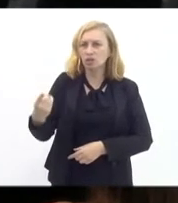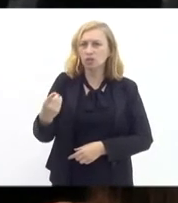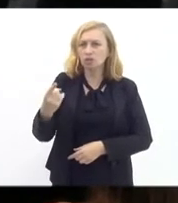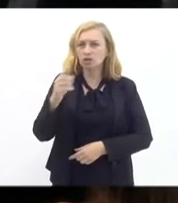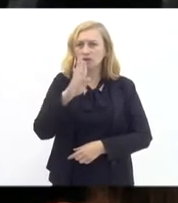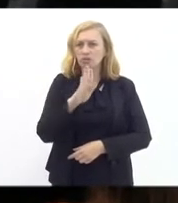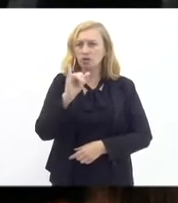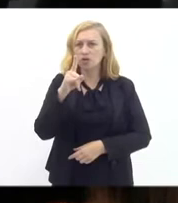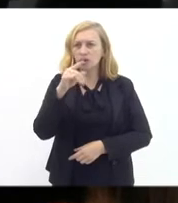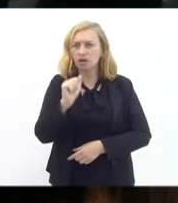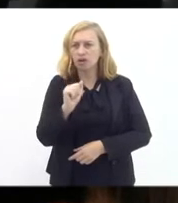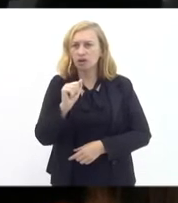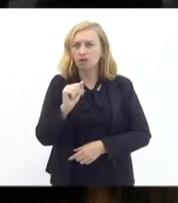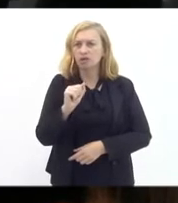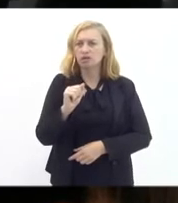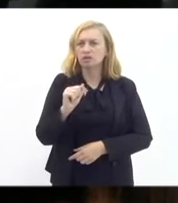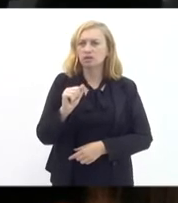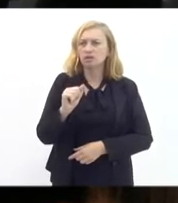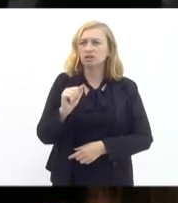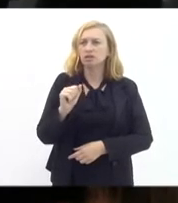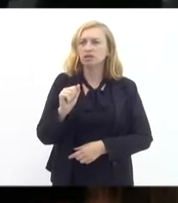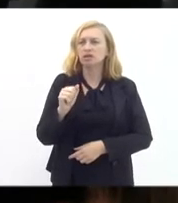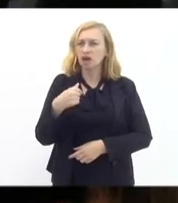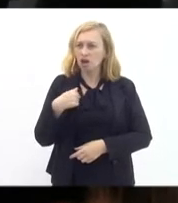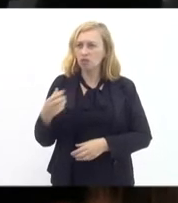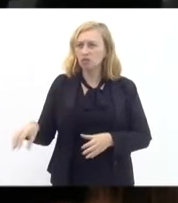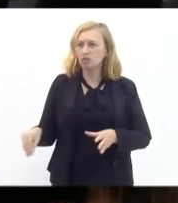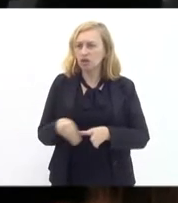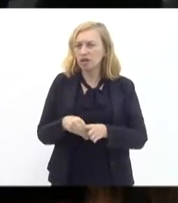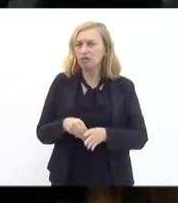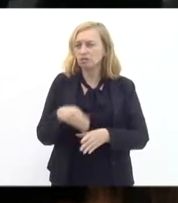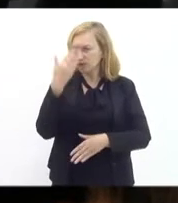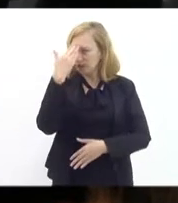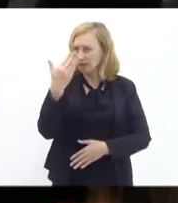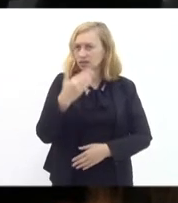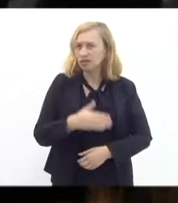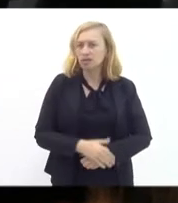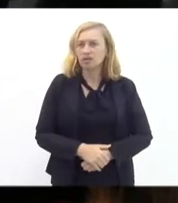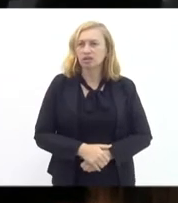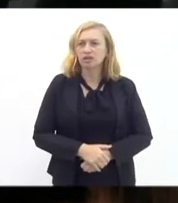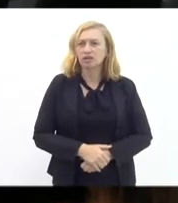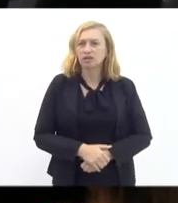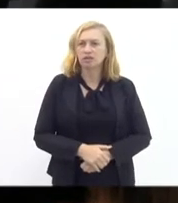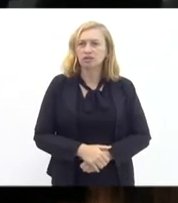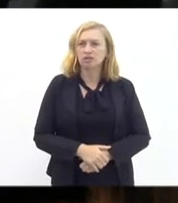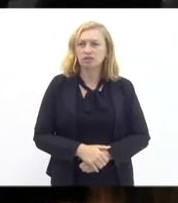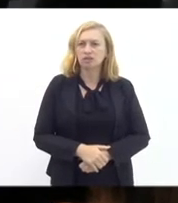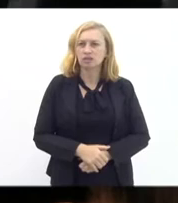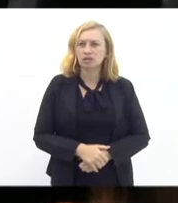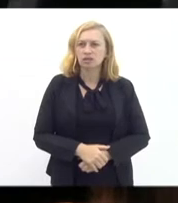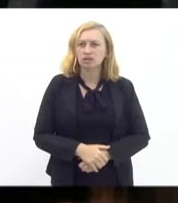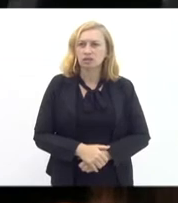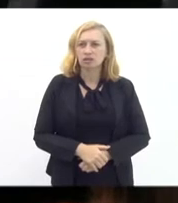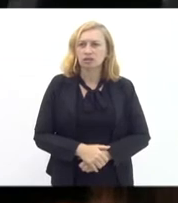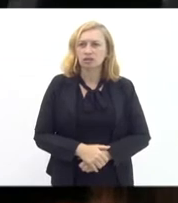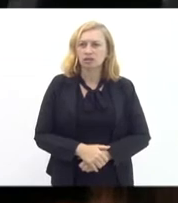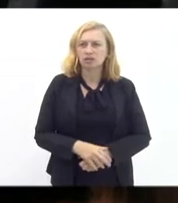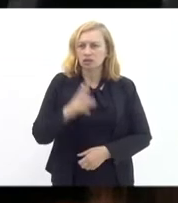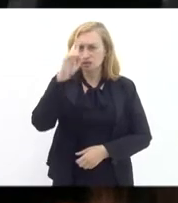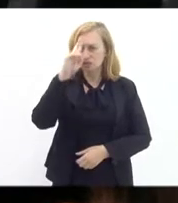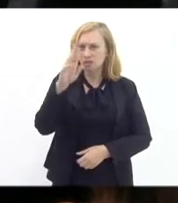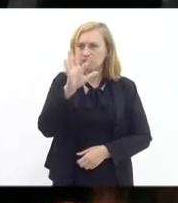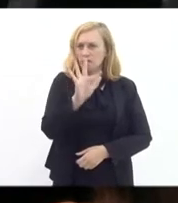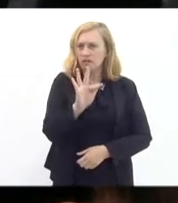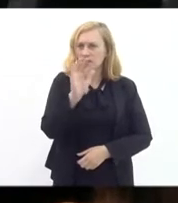do gabinete, a Alba. Então a gente faz em conjunto. Dentro. Tá bom, obrigado. Passo a palavra agora para o senhor Fabiano